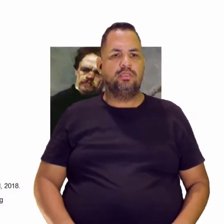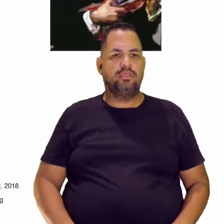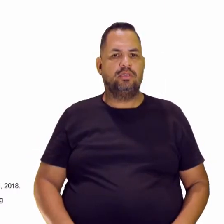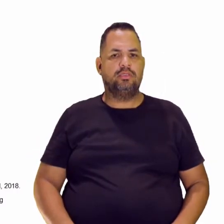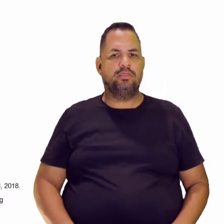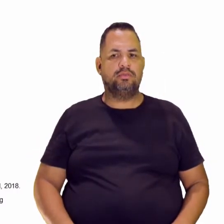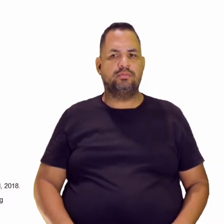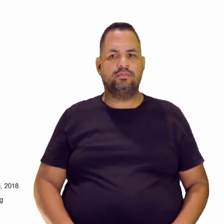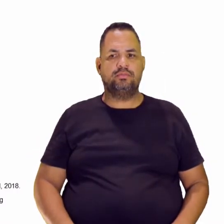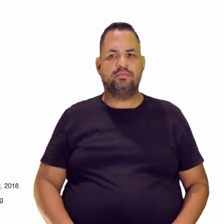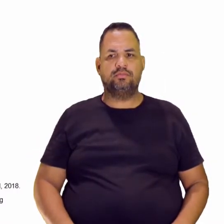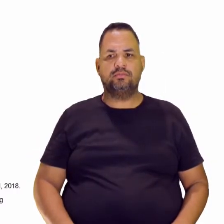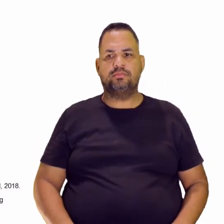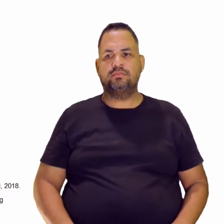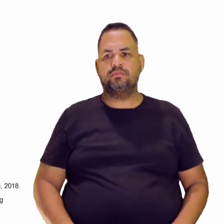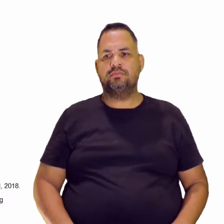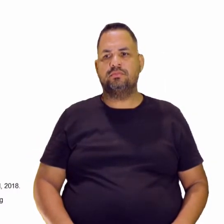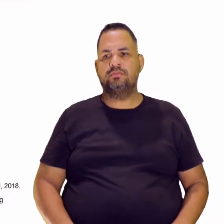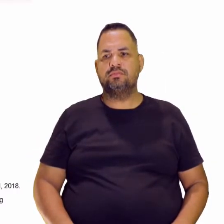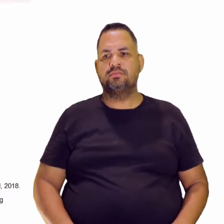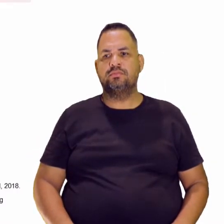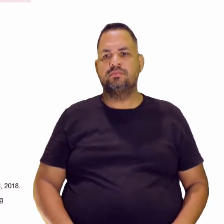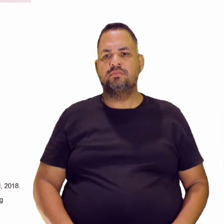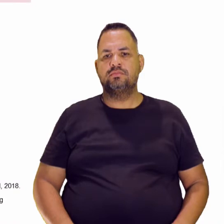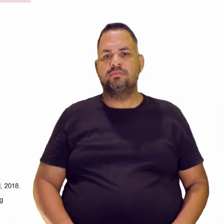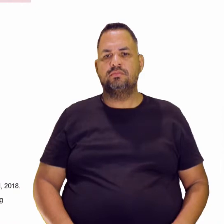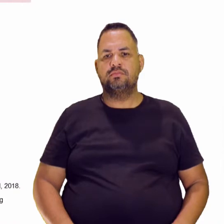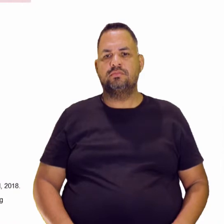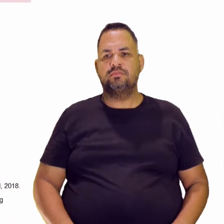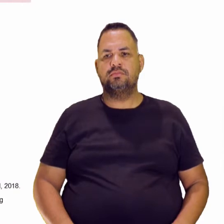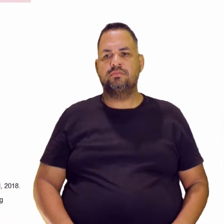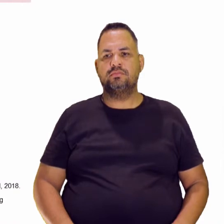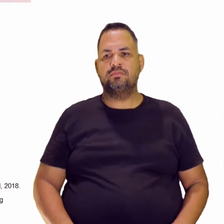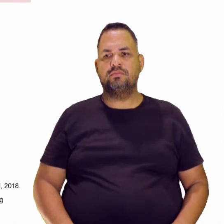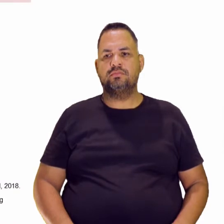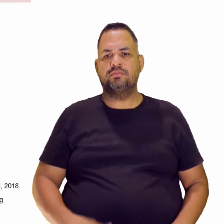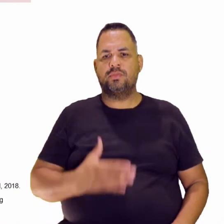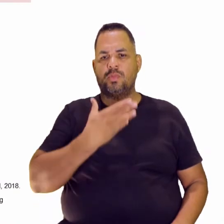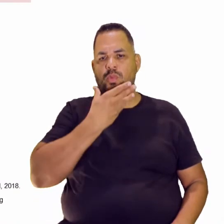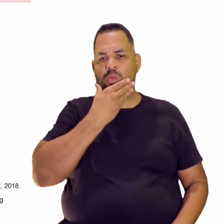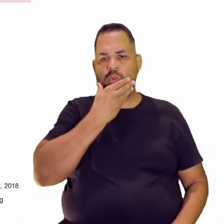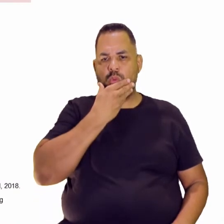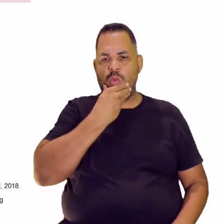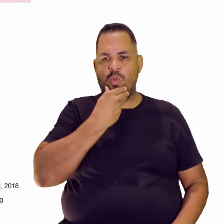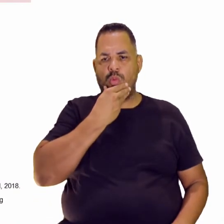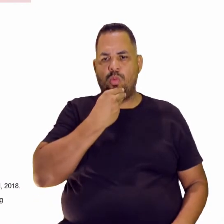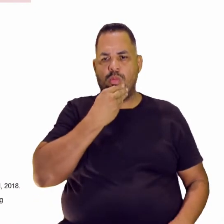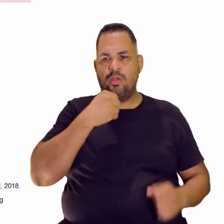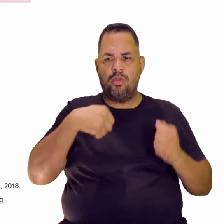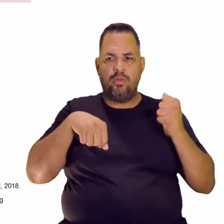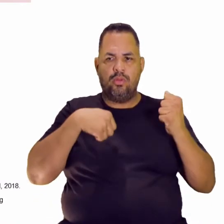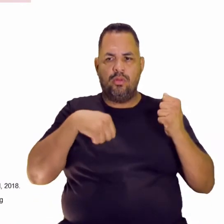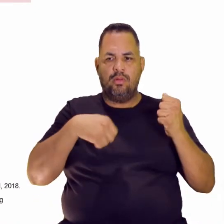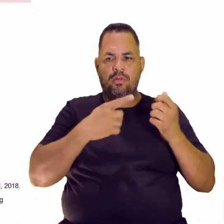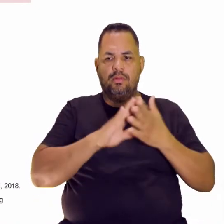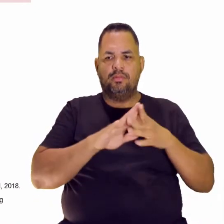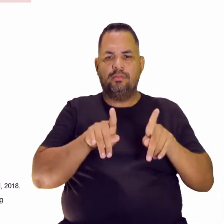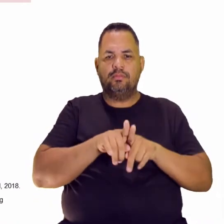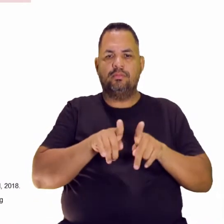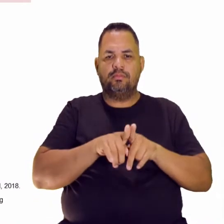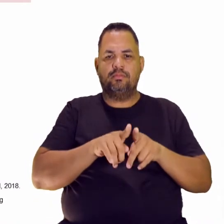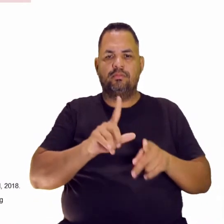Dois quadros dele. Tá? Aqui, ó, a figura de um homem com um violino também é um quadro